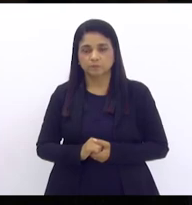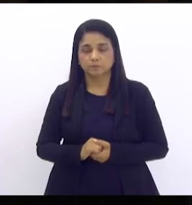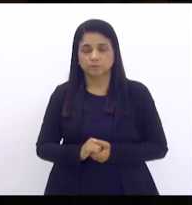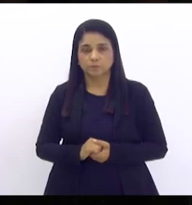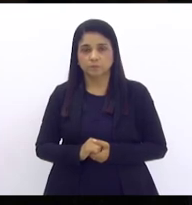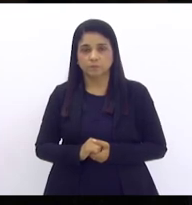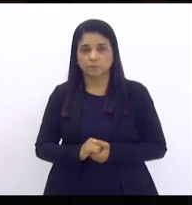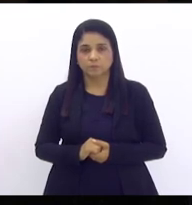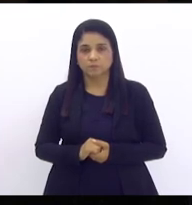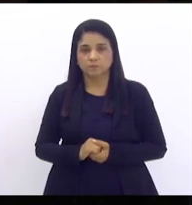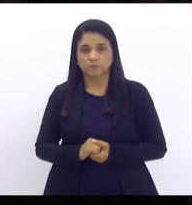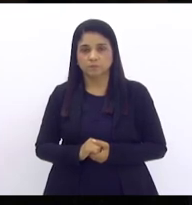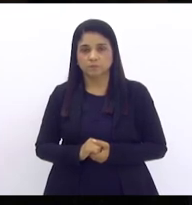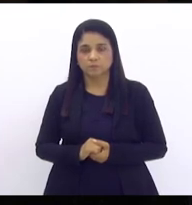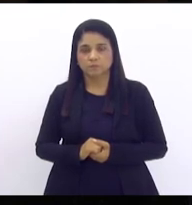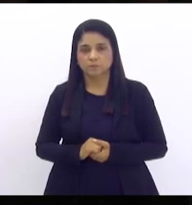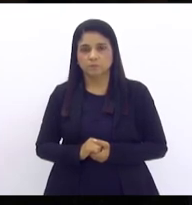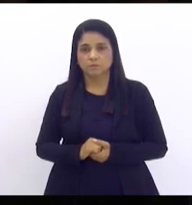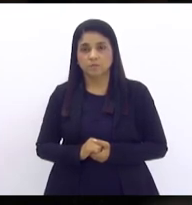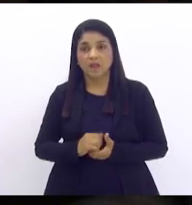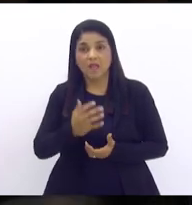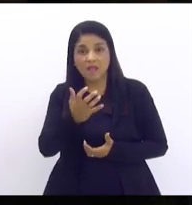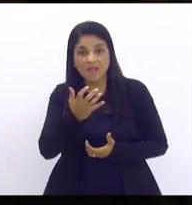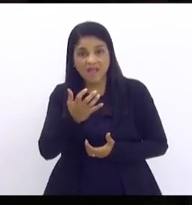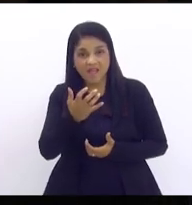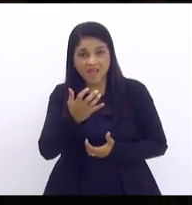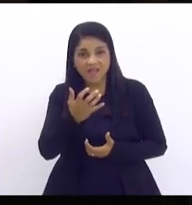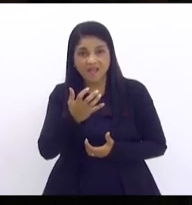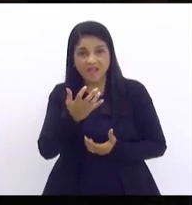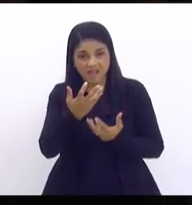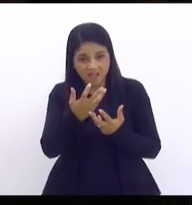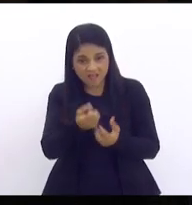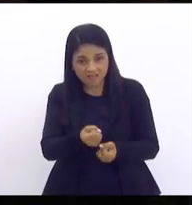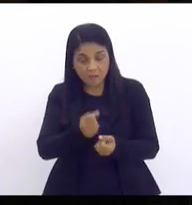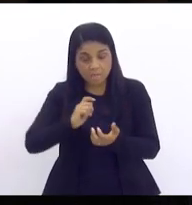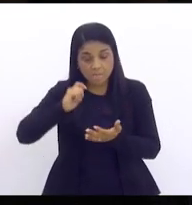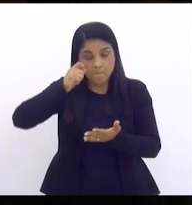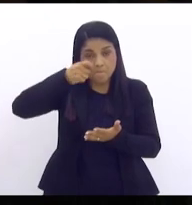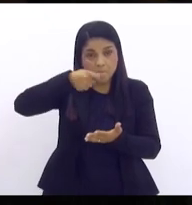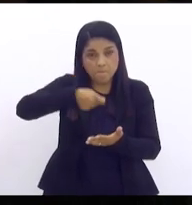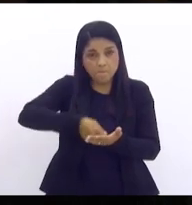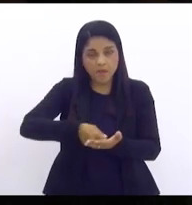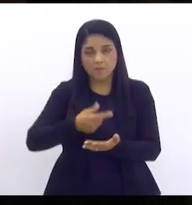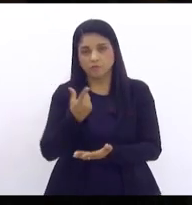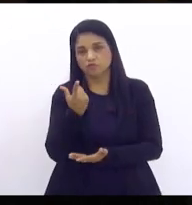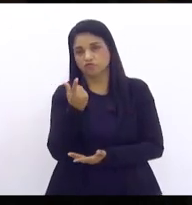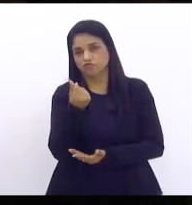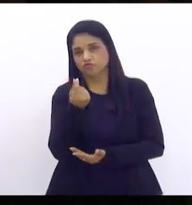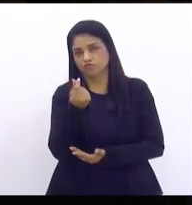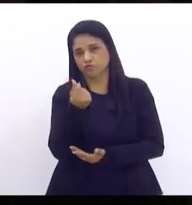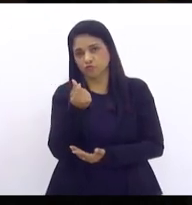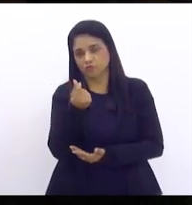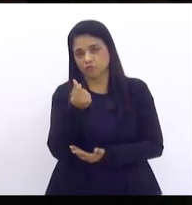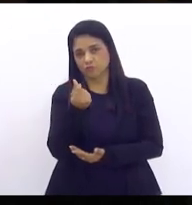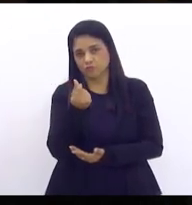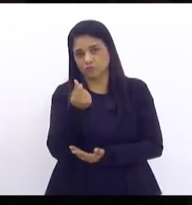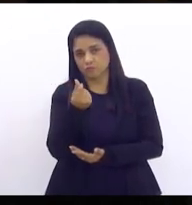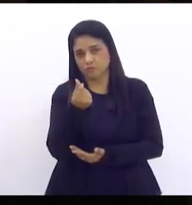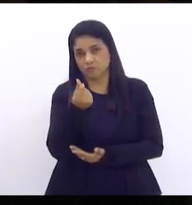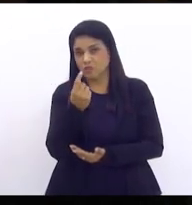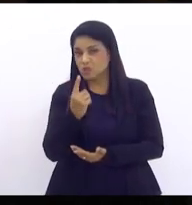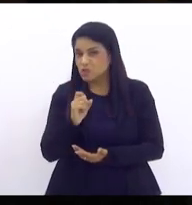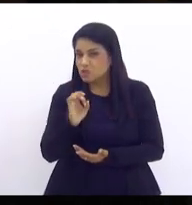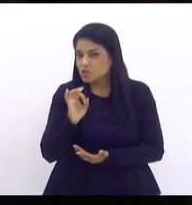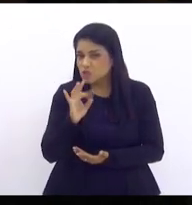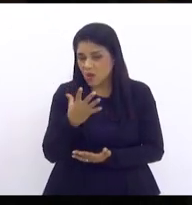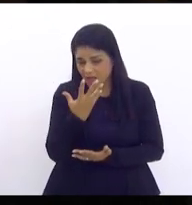eles só querem aceitar o pagamento em espécie, quando a Lei